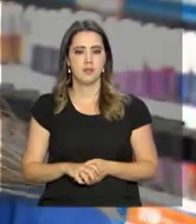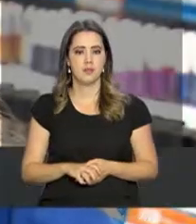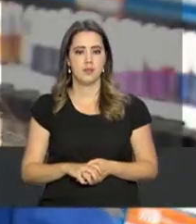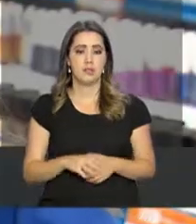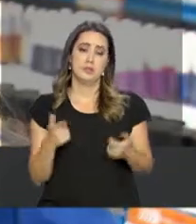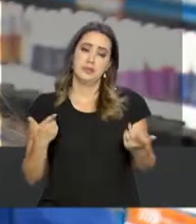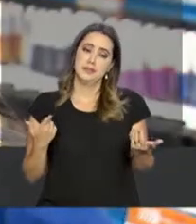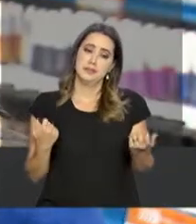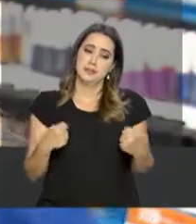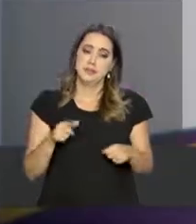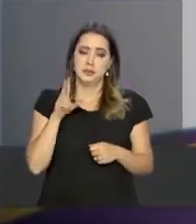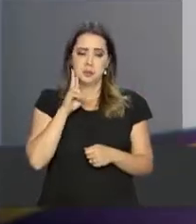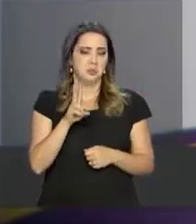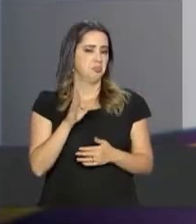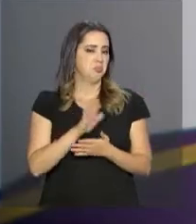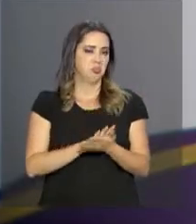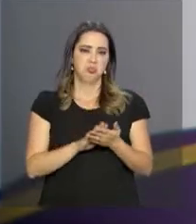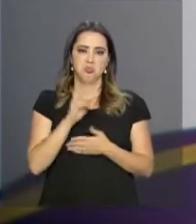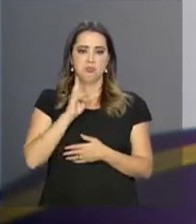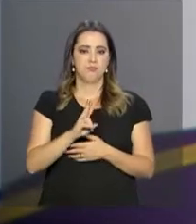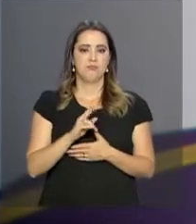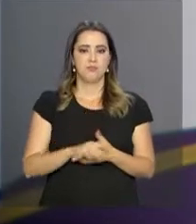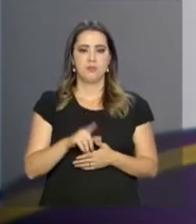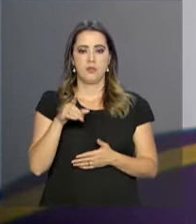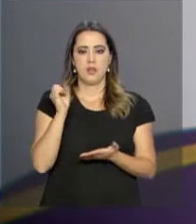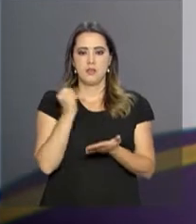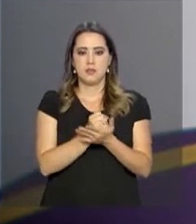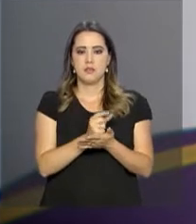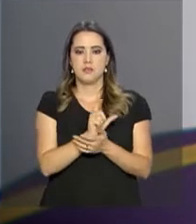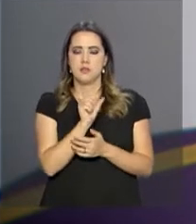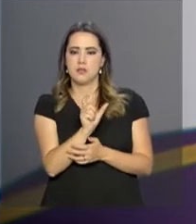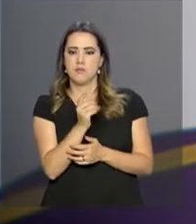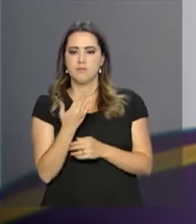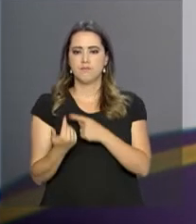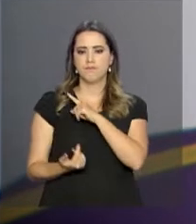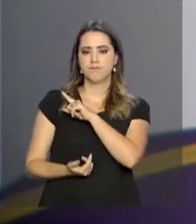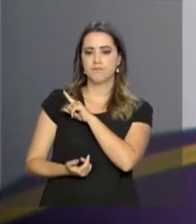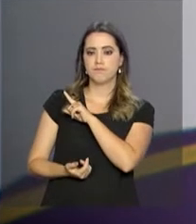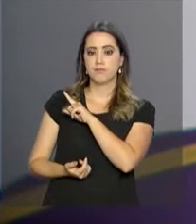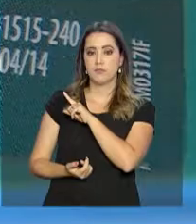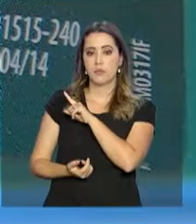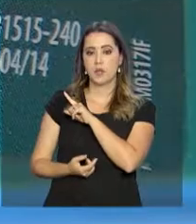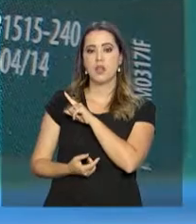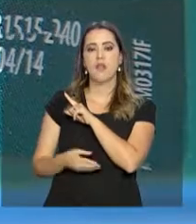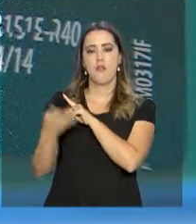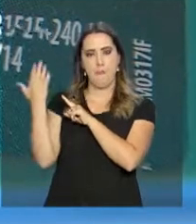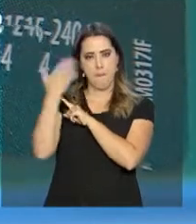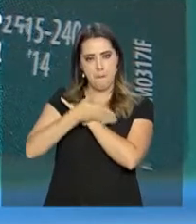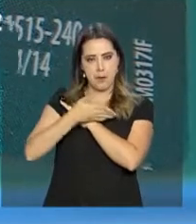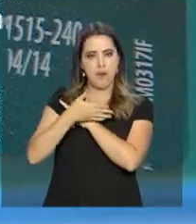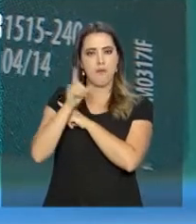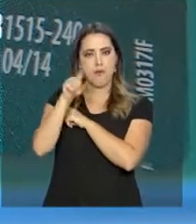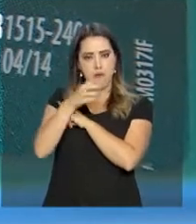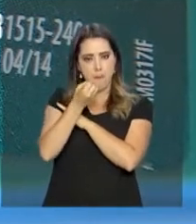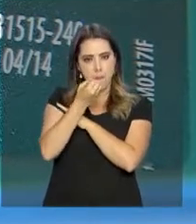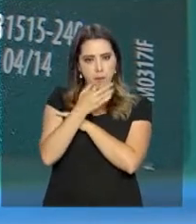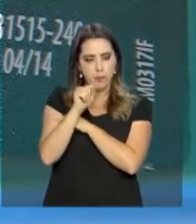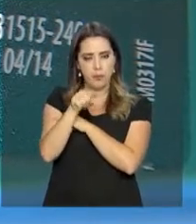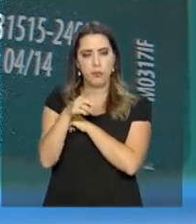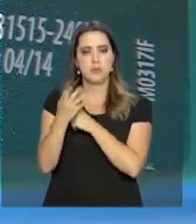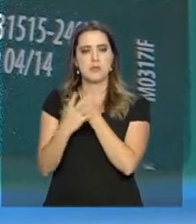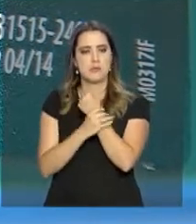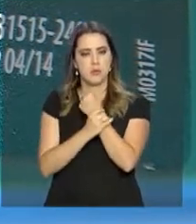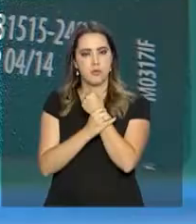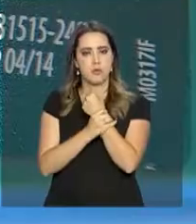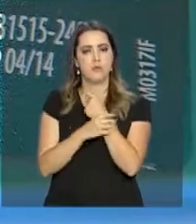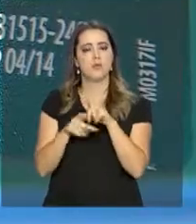que olhar é mas sim um óleo é esse registro que assegura que o fabricante fez testes e comprovou a qualidade segurança e